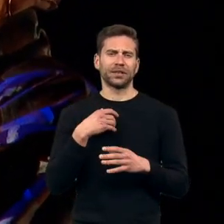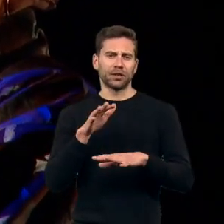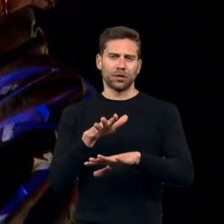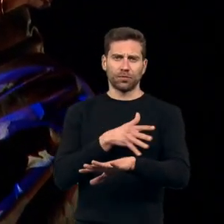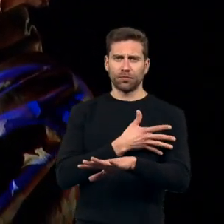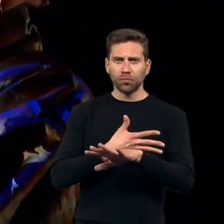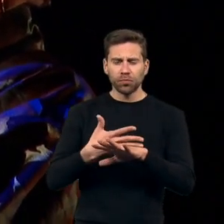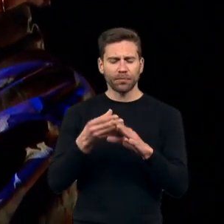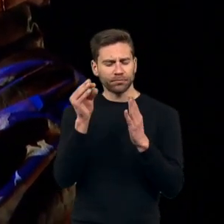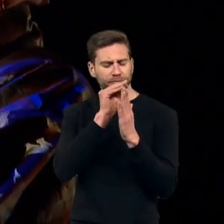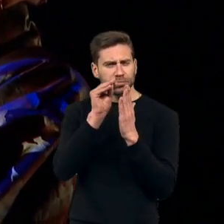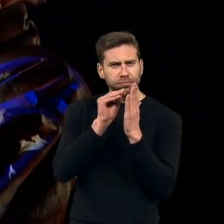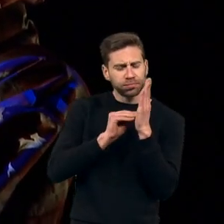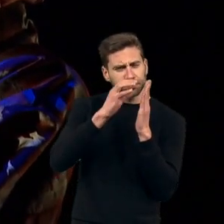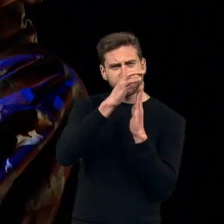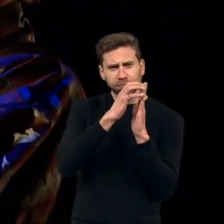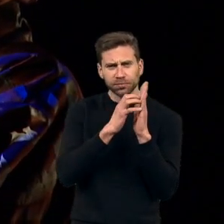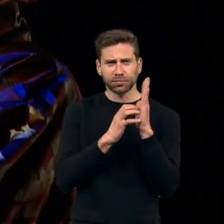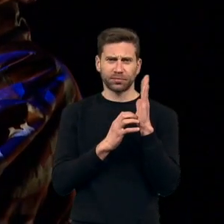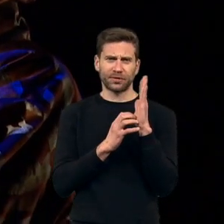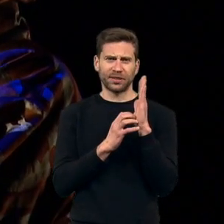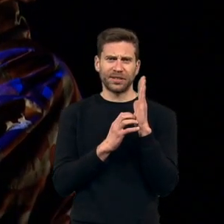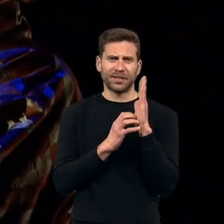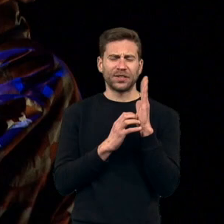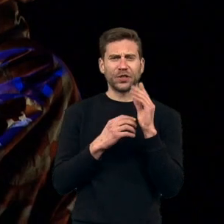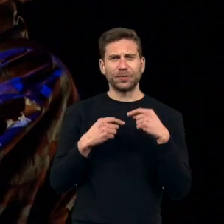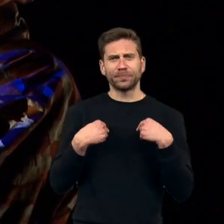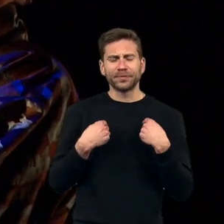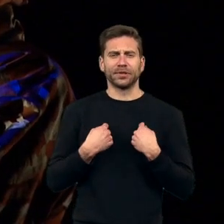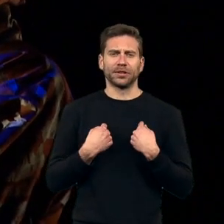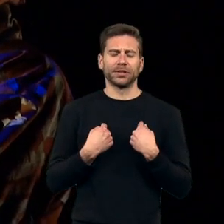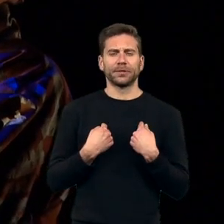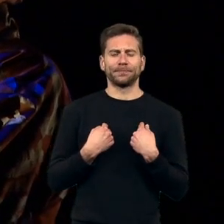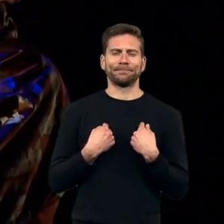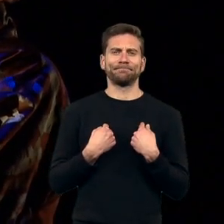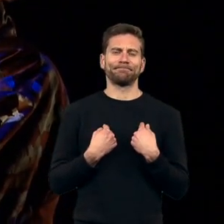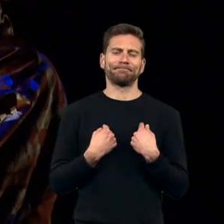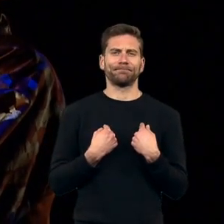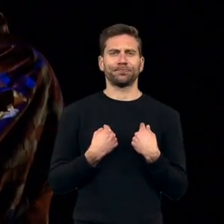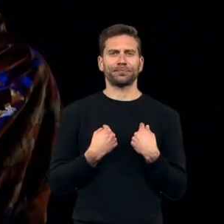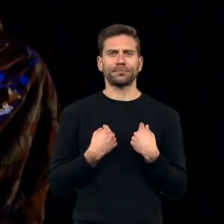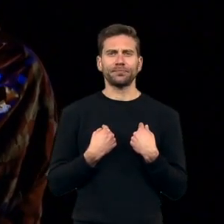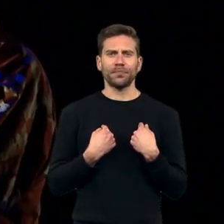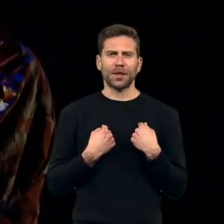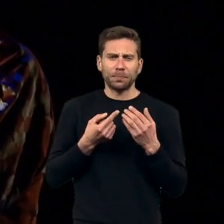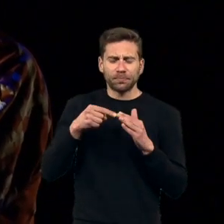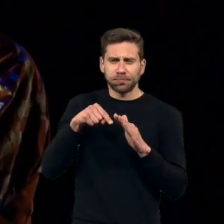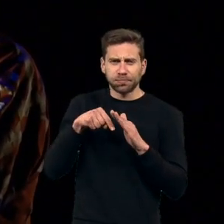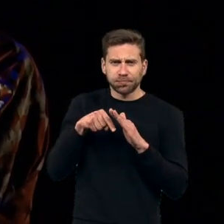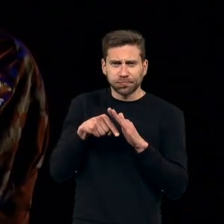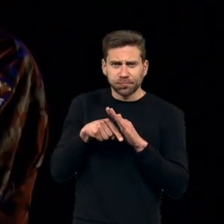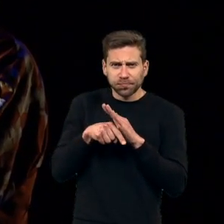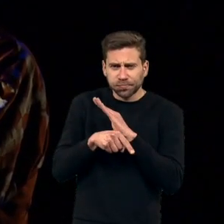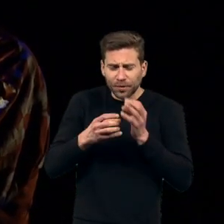a escrita, era algo que eu próprio não tinha conseguido, de alguma forma, ir tão ao fundo,